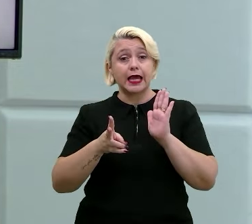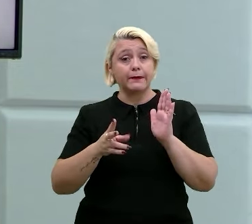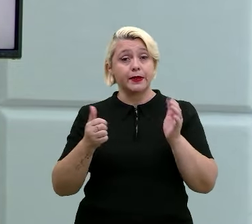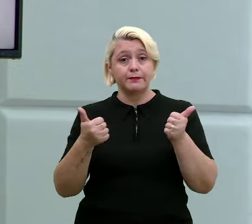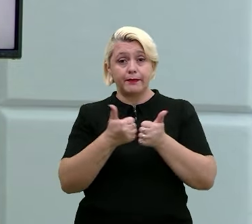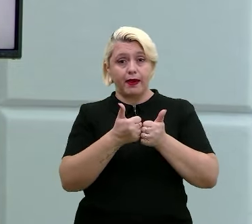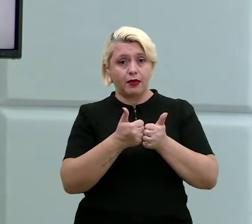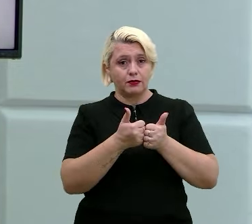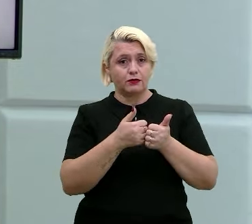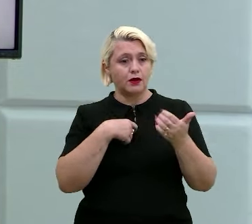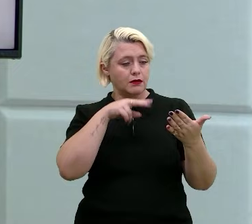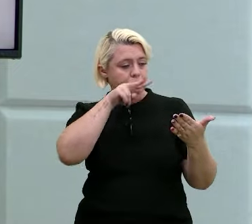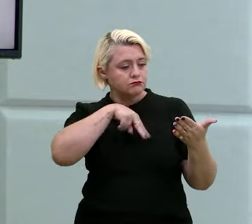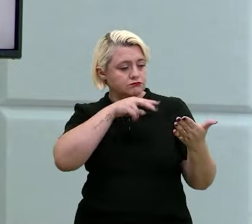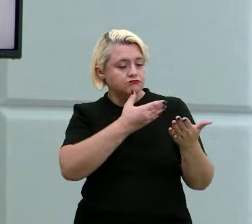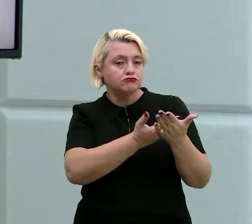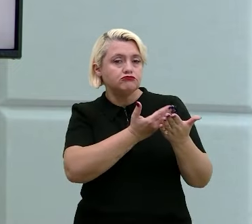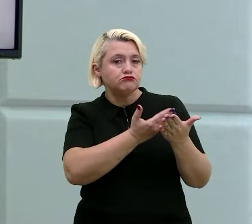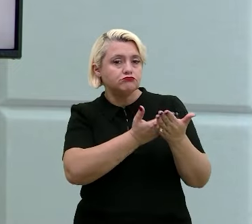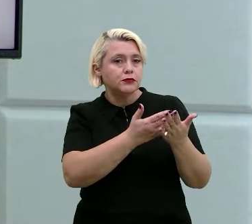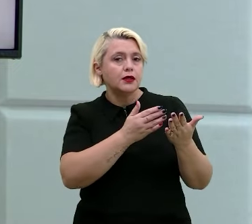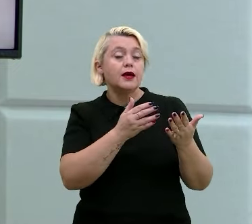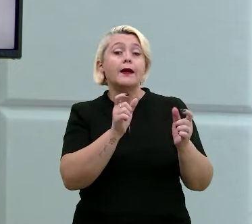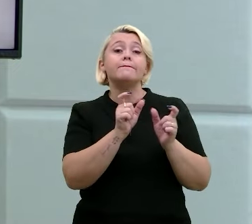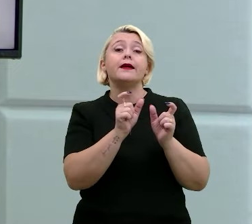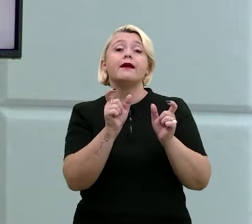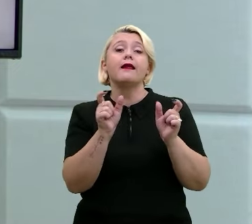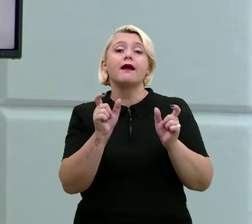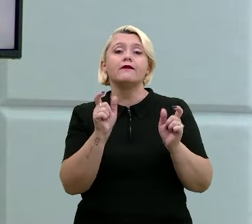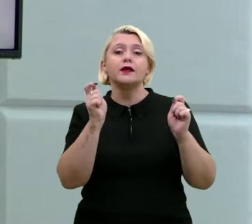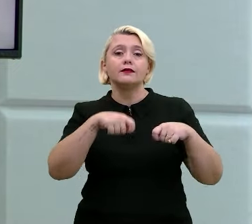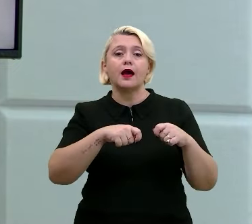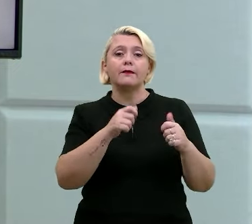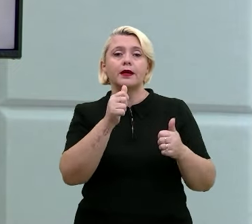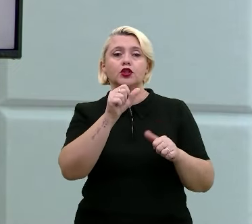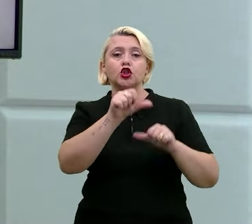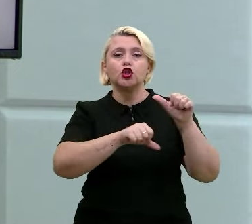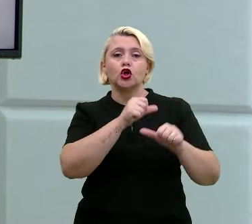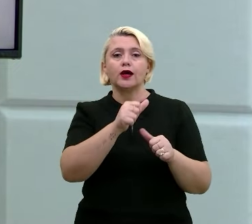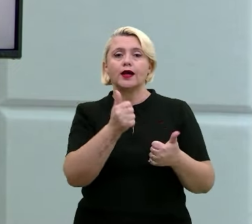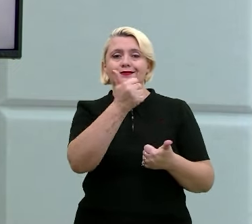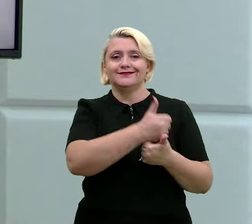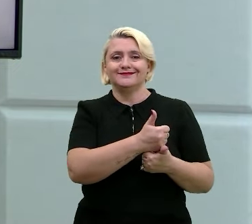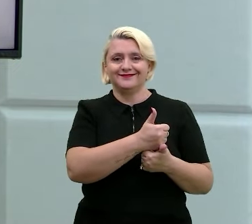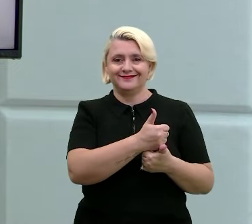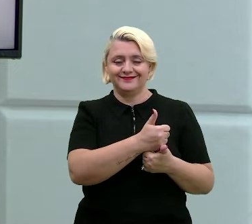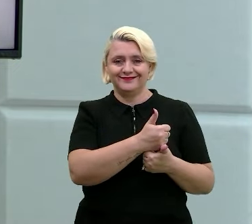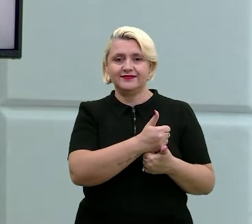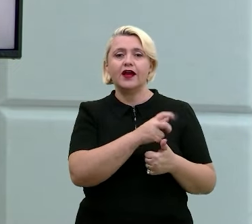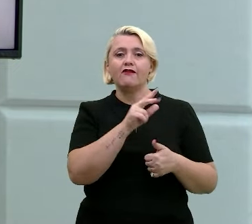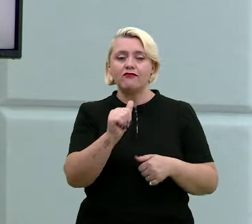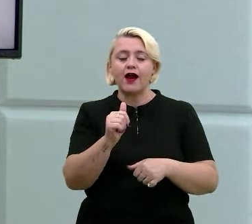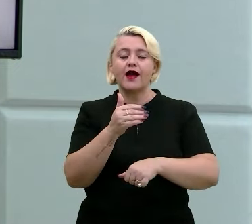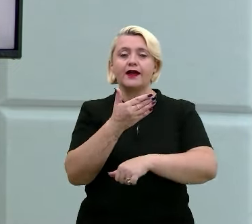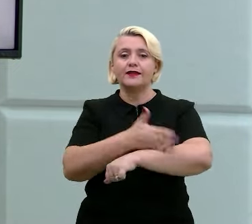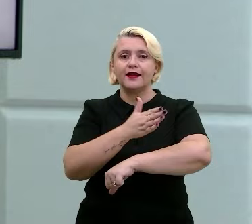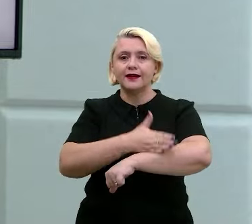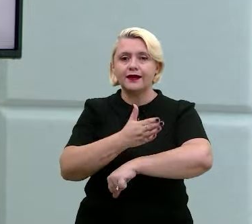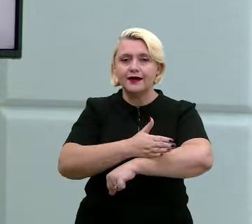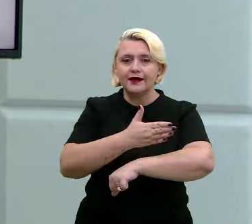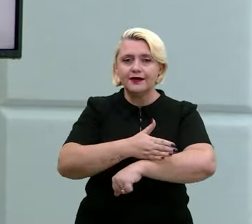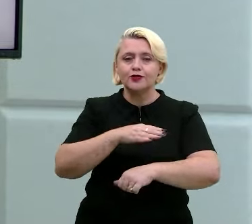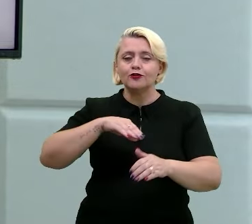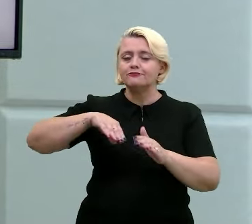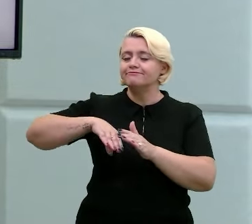para fazer esse estudo no momento de escrever. Que palavra eu posso usar? E vai ficando tão, tão prático,